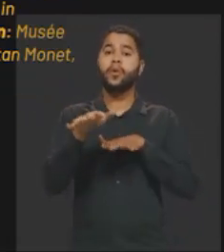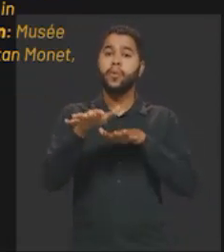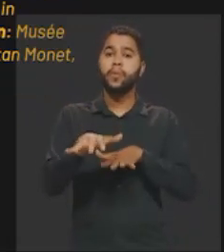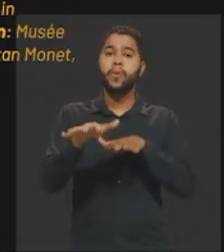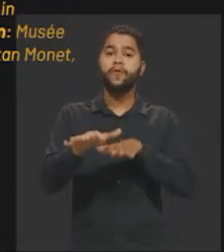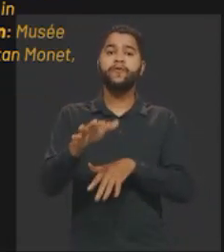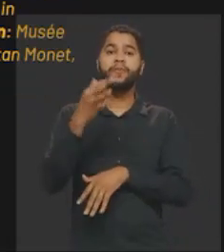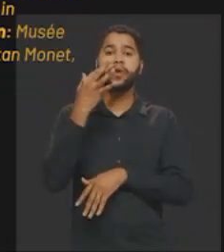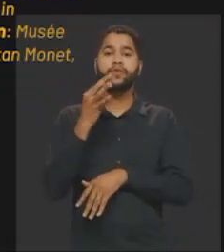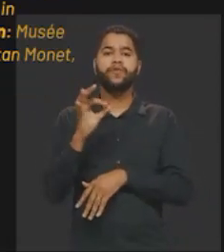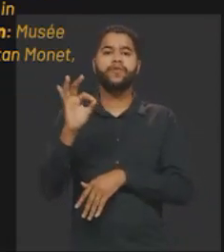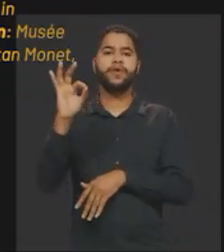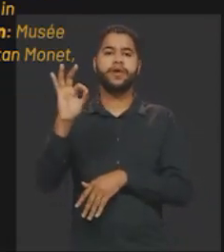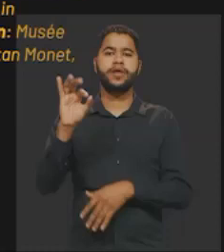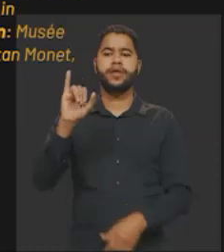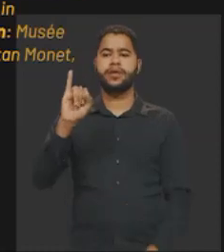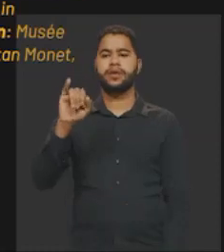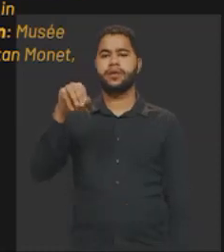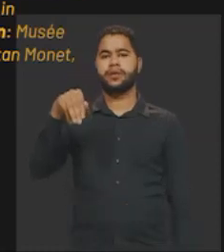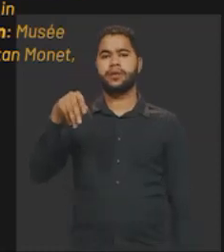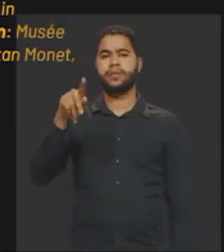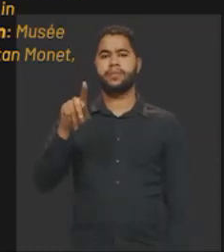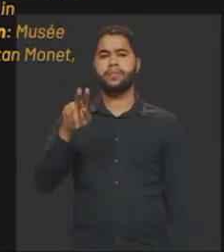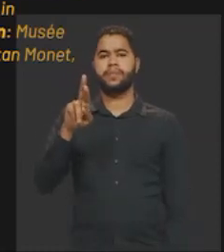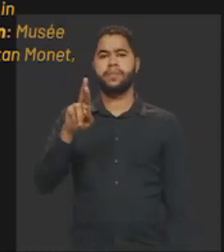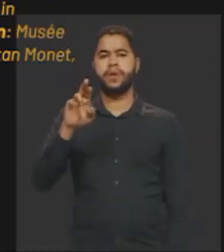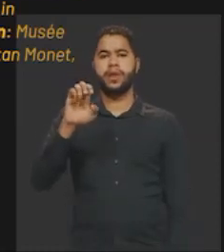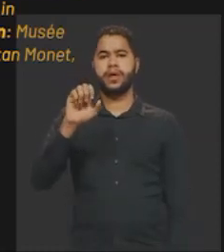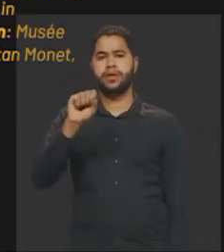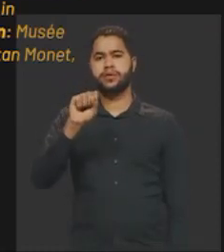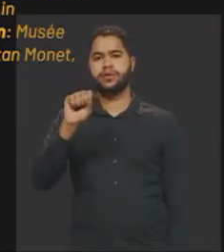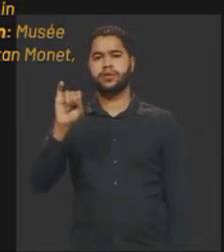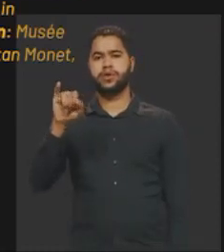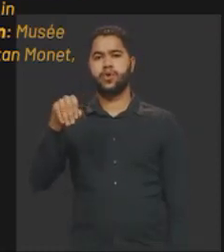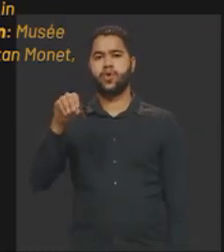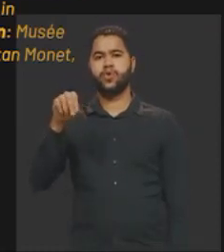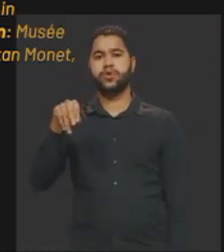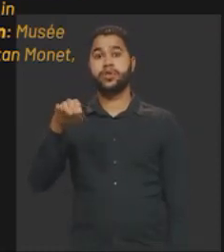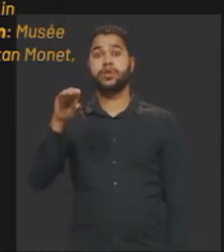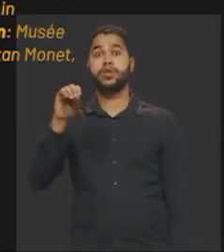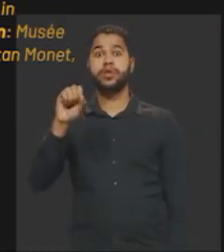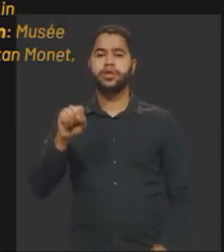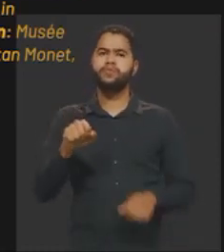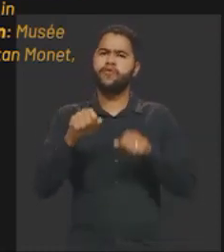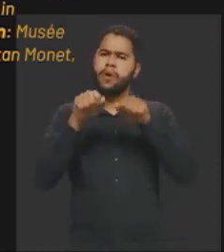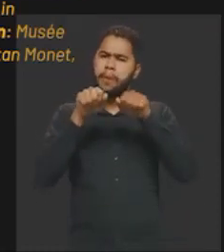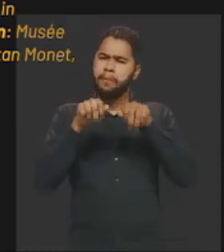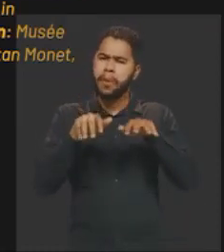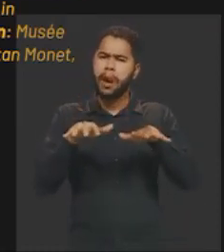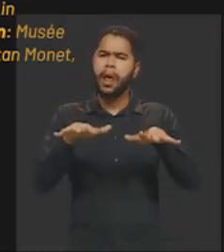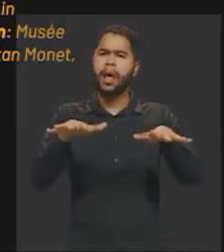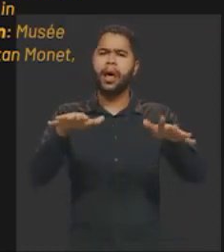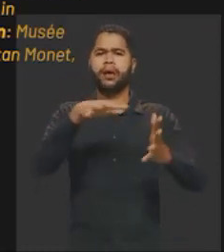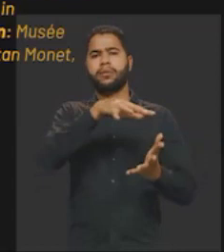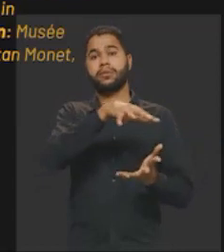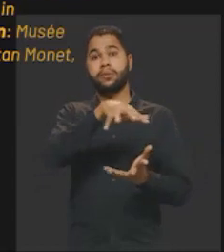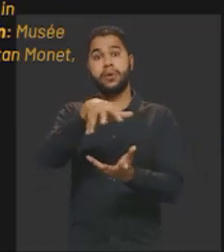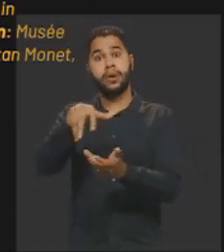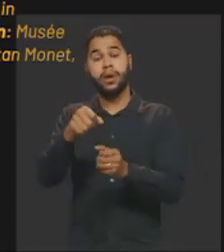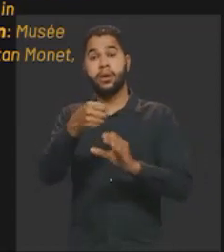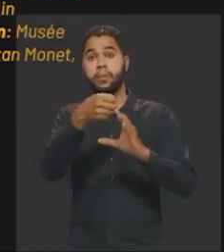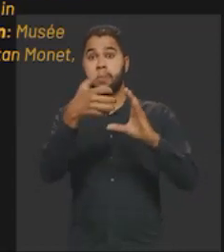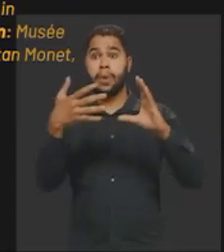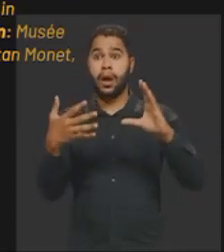francês impressionismo. No final do século XIX, então ele que espalhou pelo mundo inteiro. Então, é uma característica, é uma